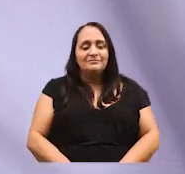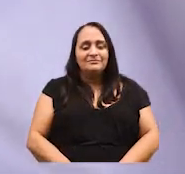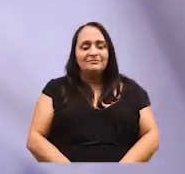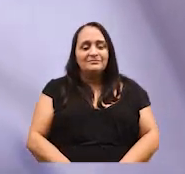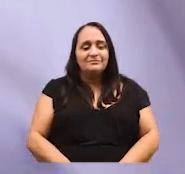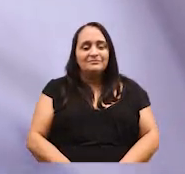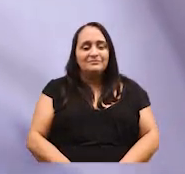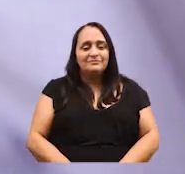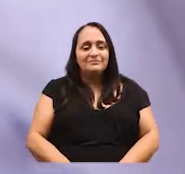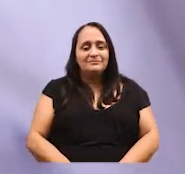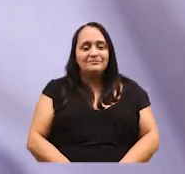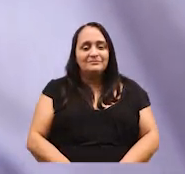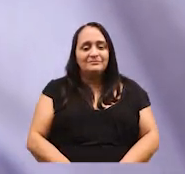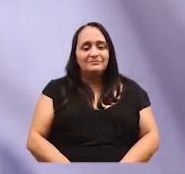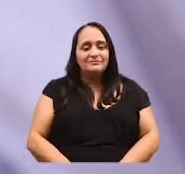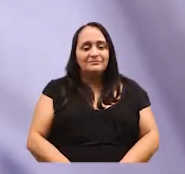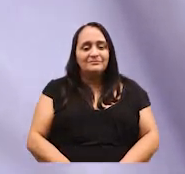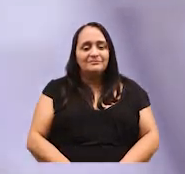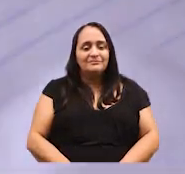Receita de cocada.